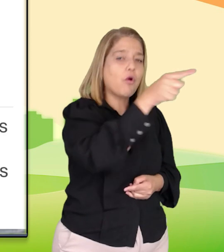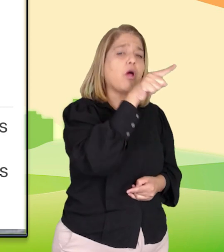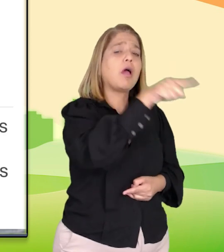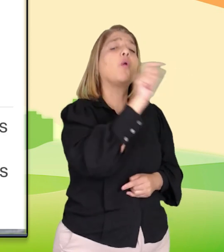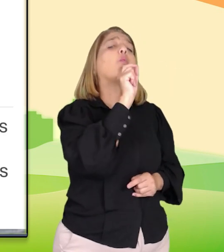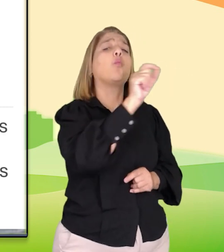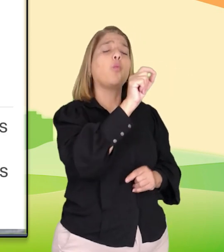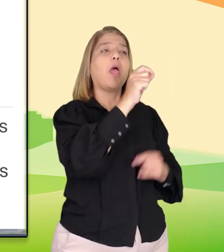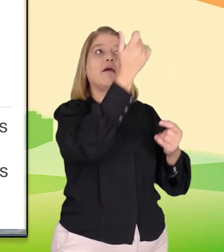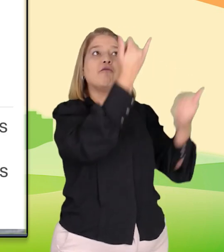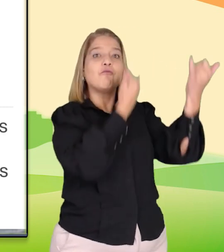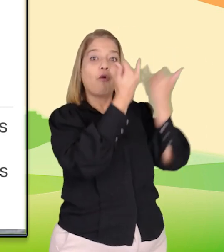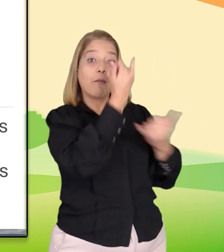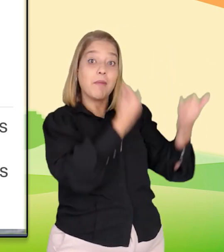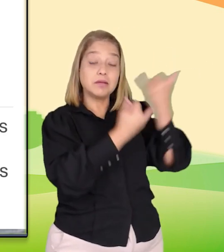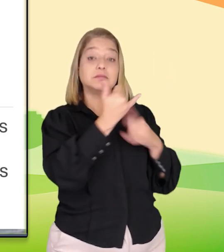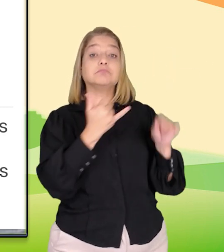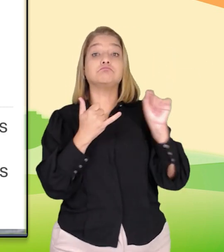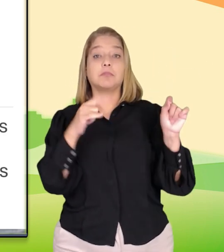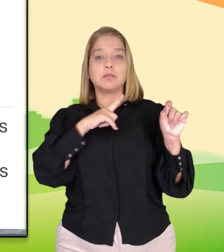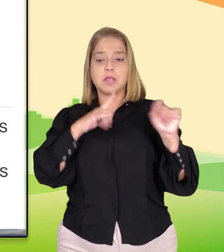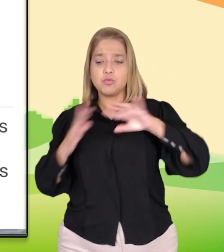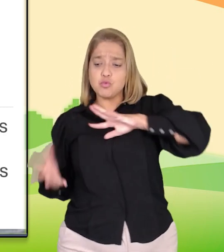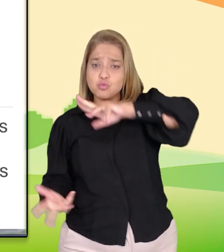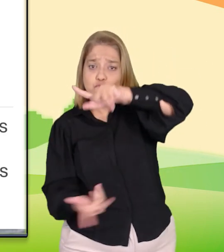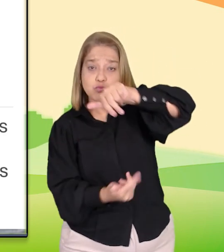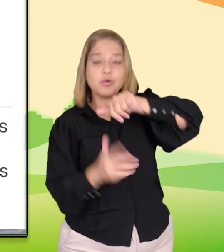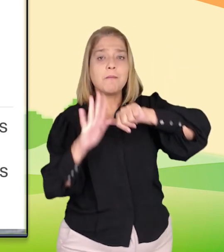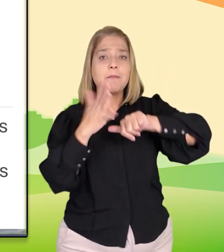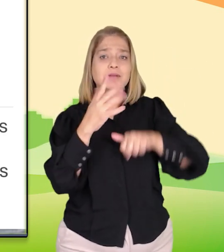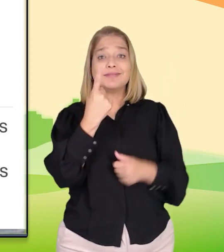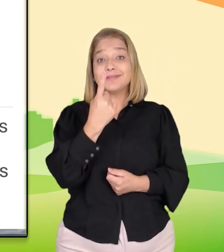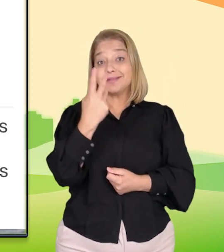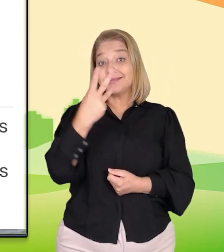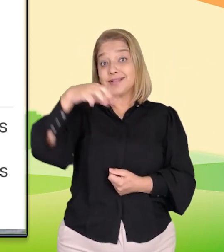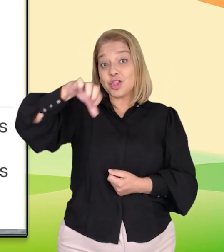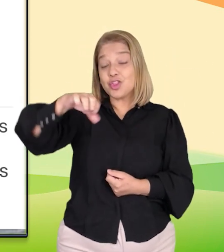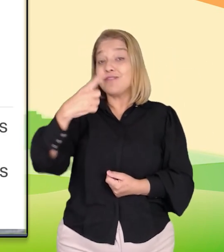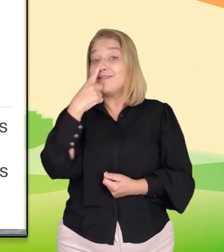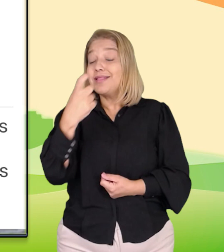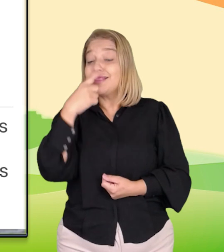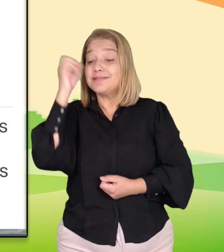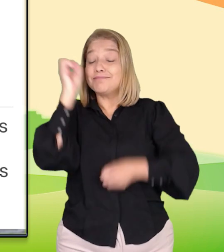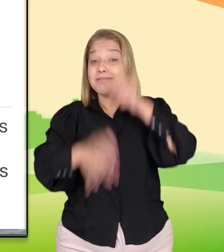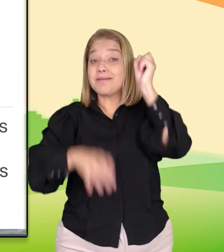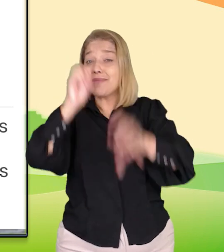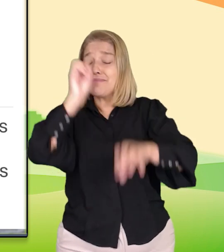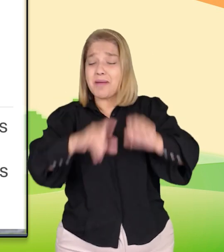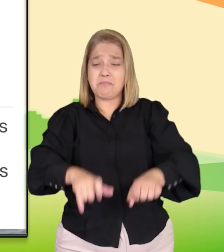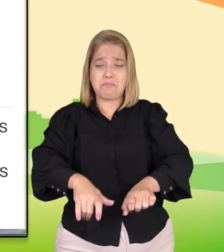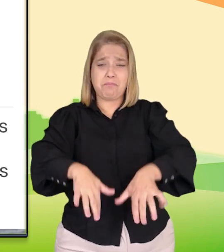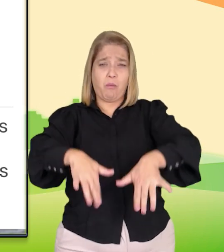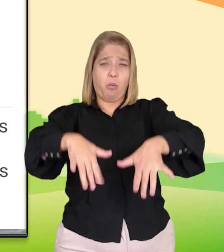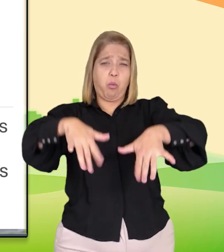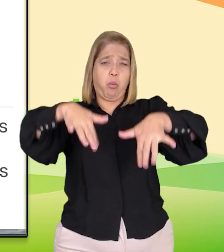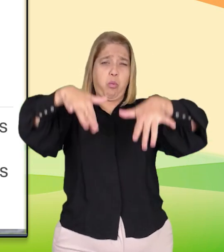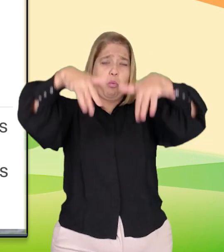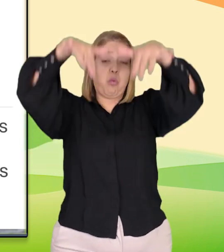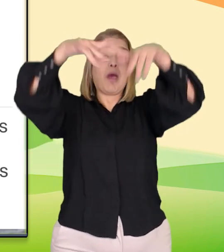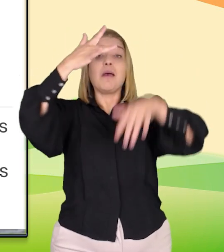Foundation, trouxe a informação que o mundo gerou 139 milhões de